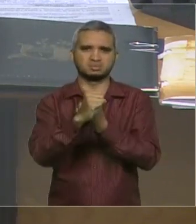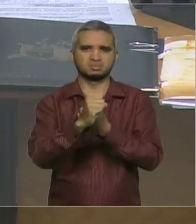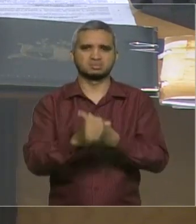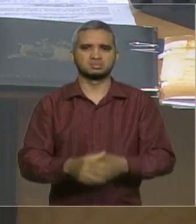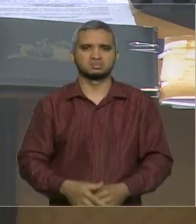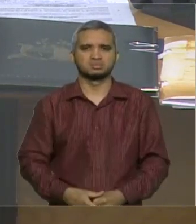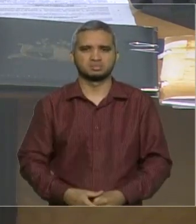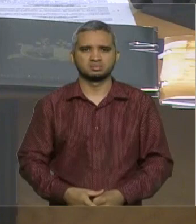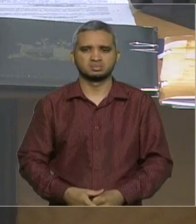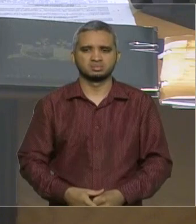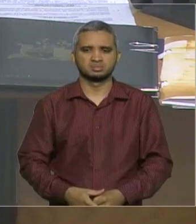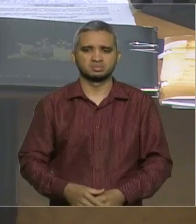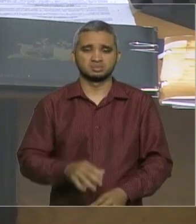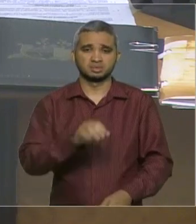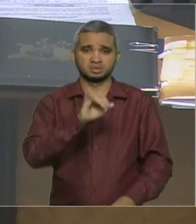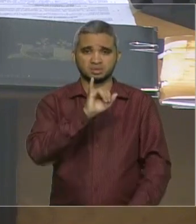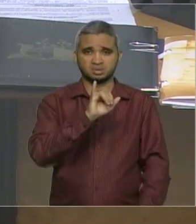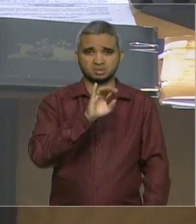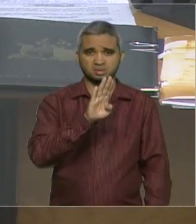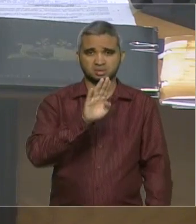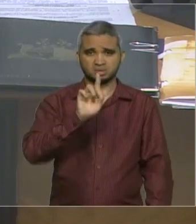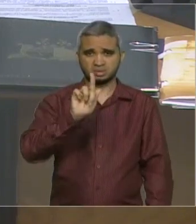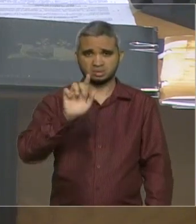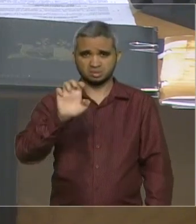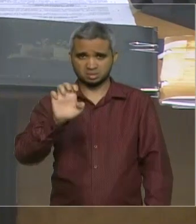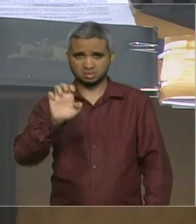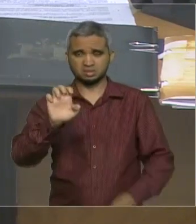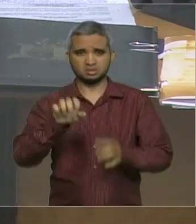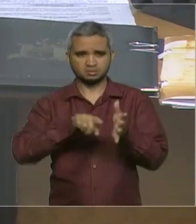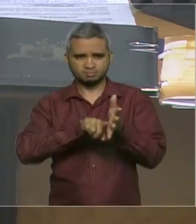Segundo o censo do IBGE 2010,